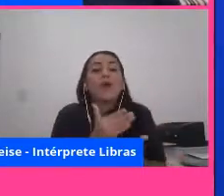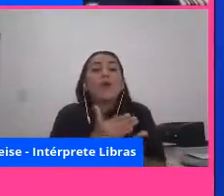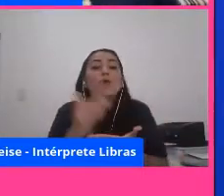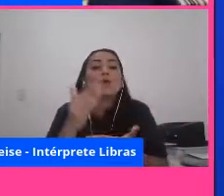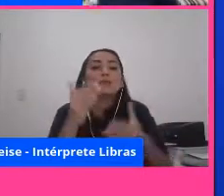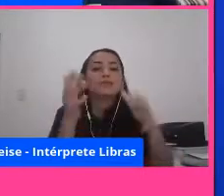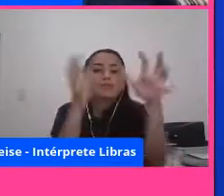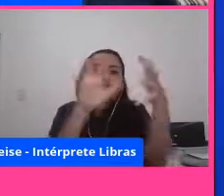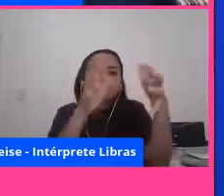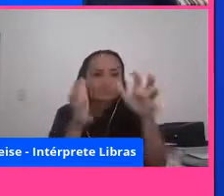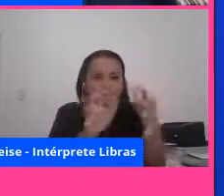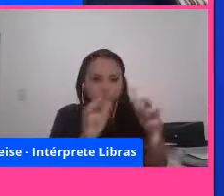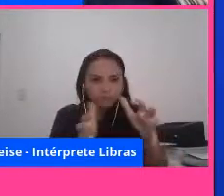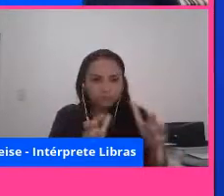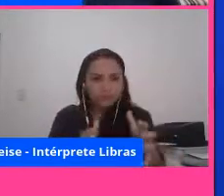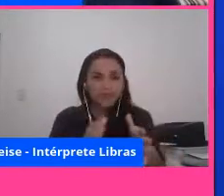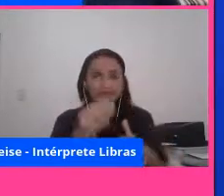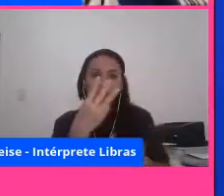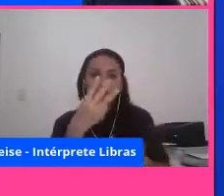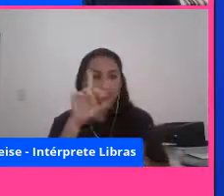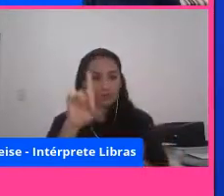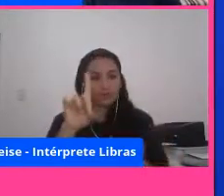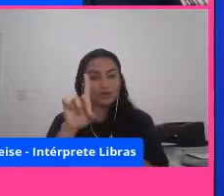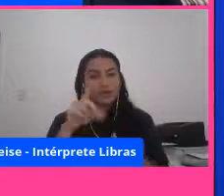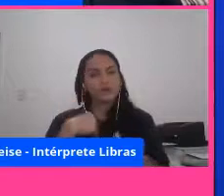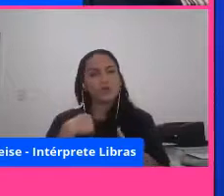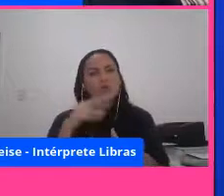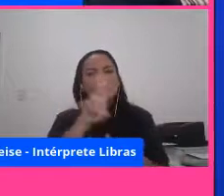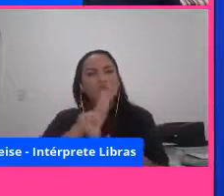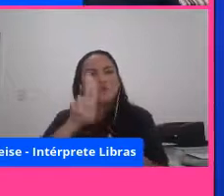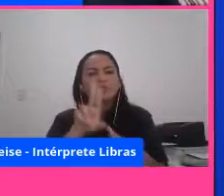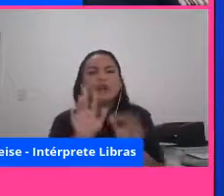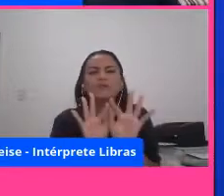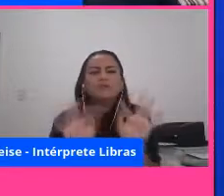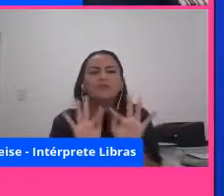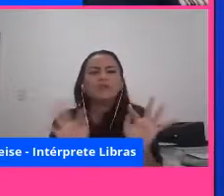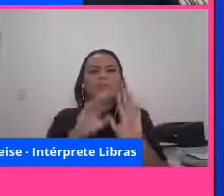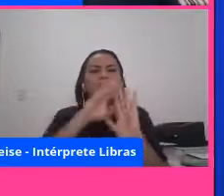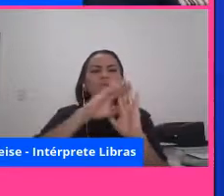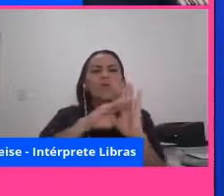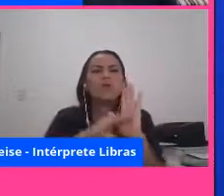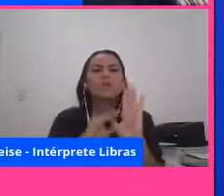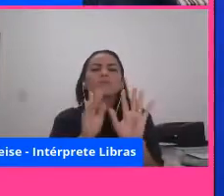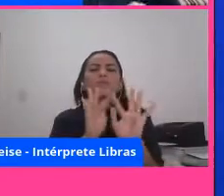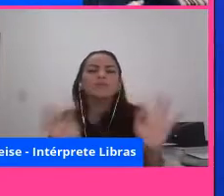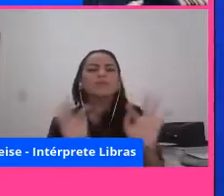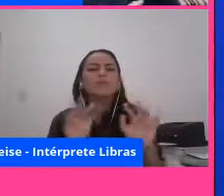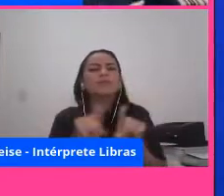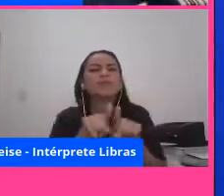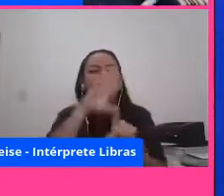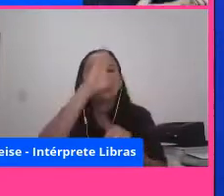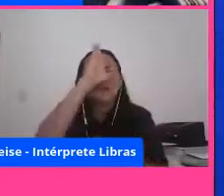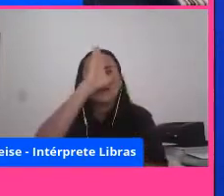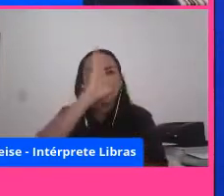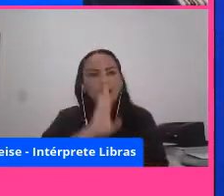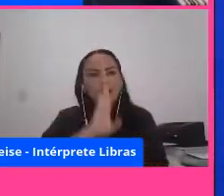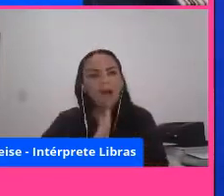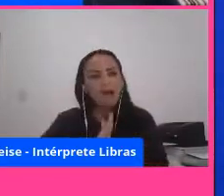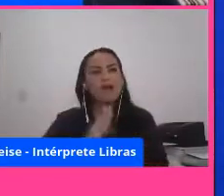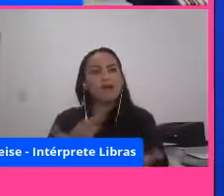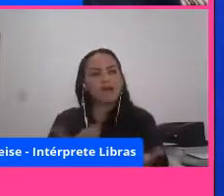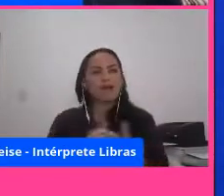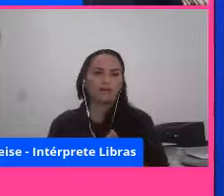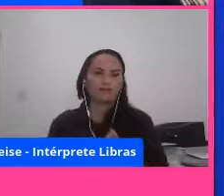3D, eu estou utilizando o software mais básico e gratuito que a gente possui hoje. Existem